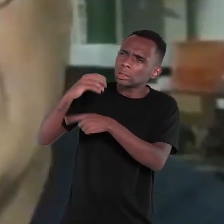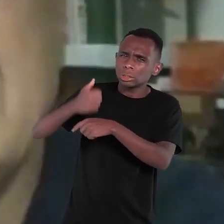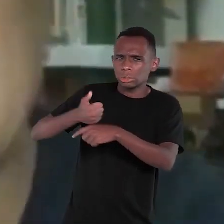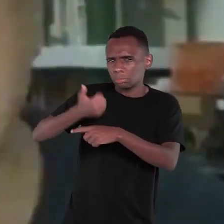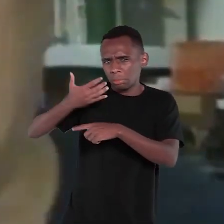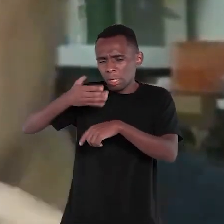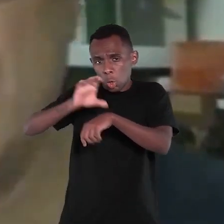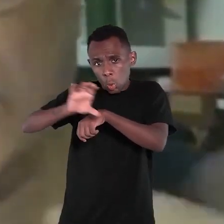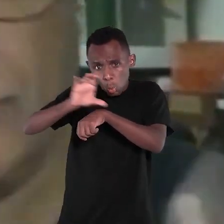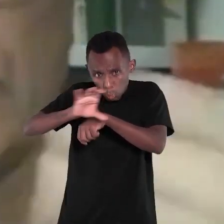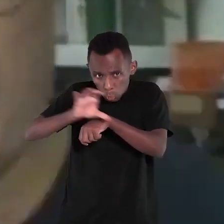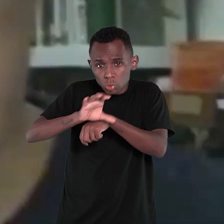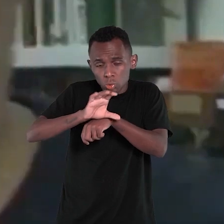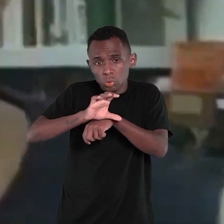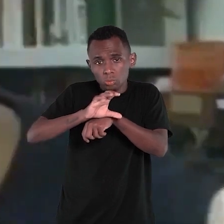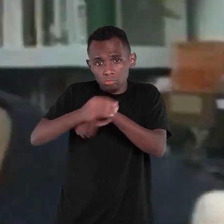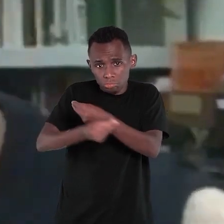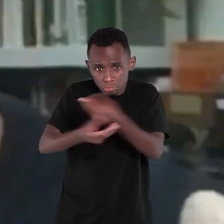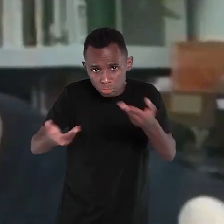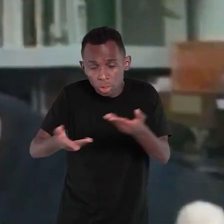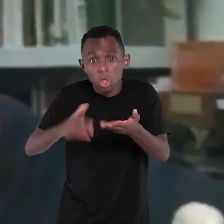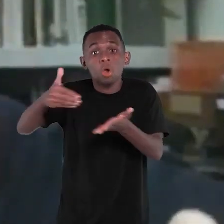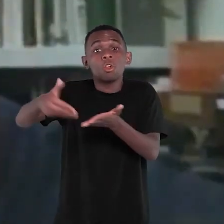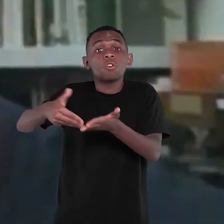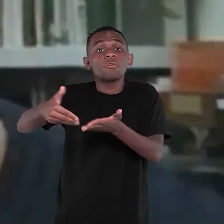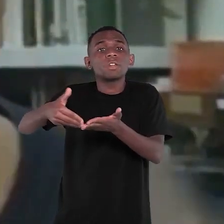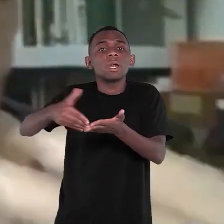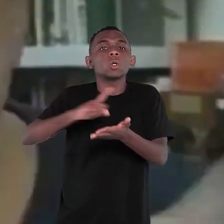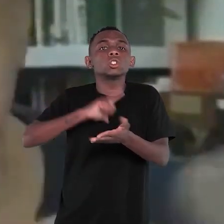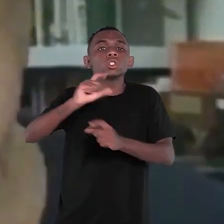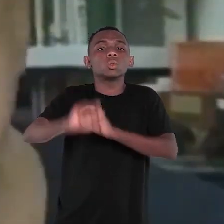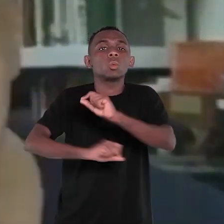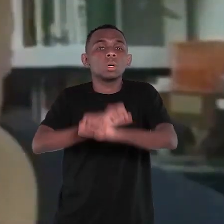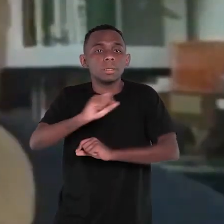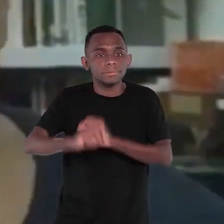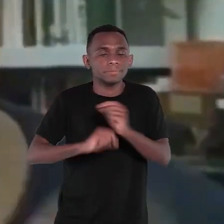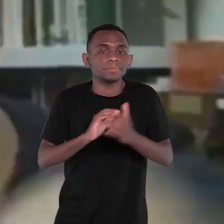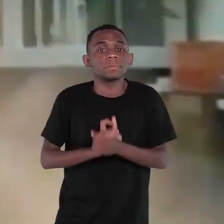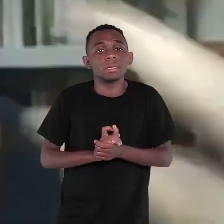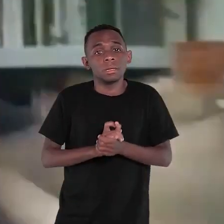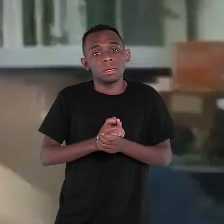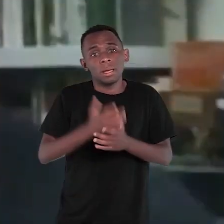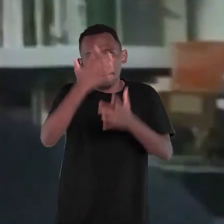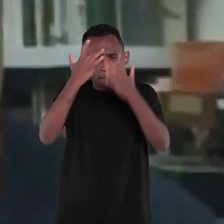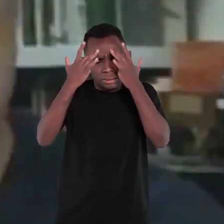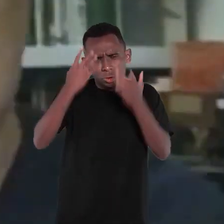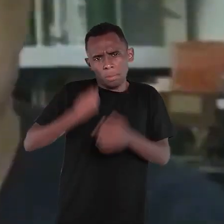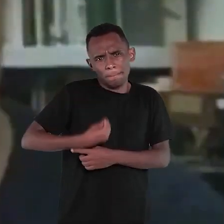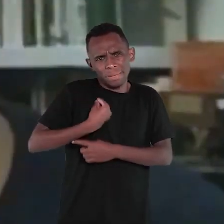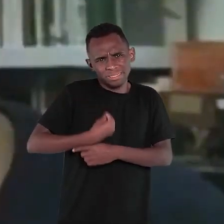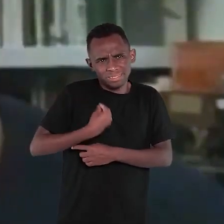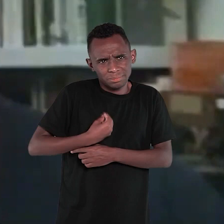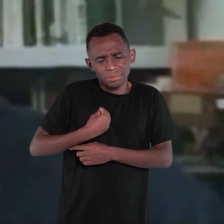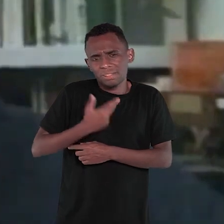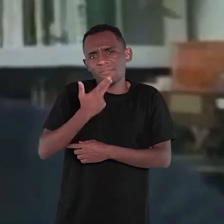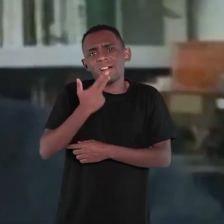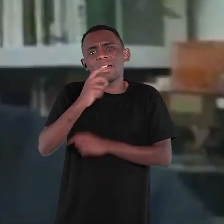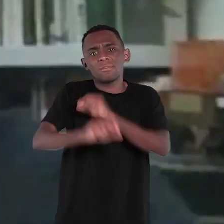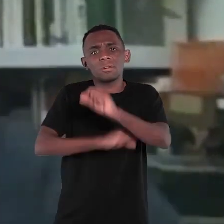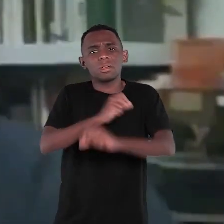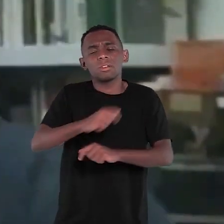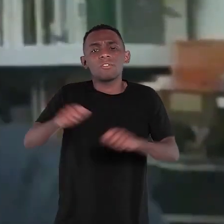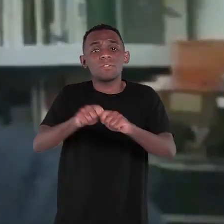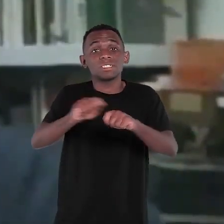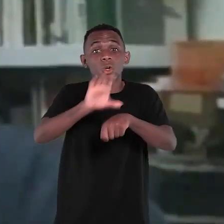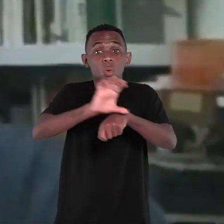a gente tinha, quando terminava, nós tínhamos pessoas participantes dos cursos que falavam: eu vou fazer